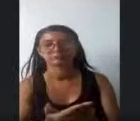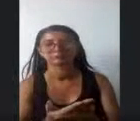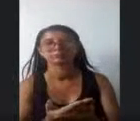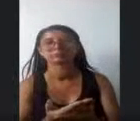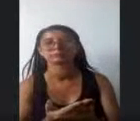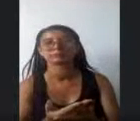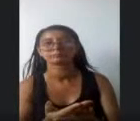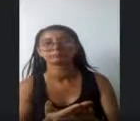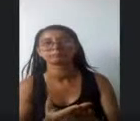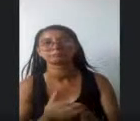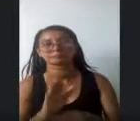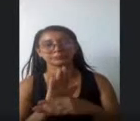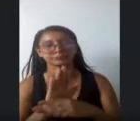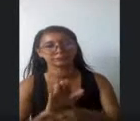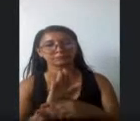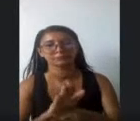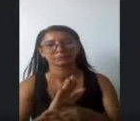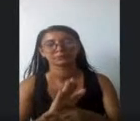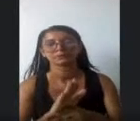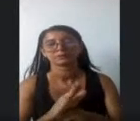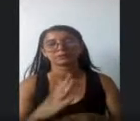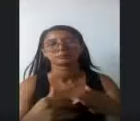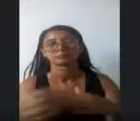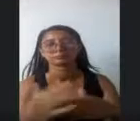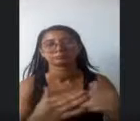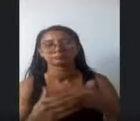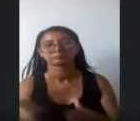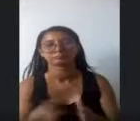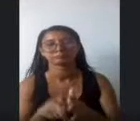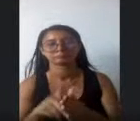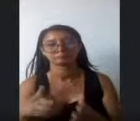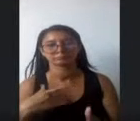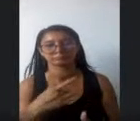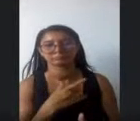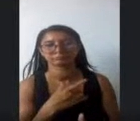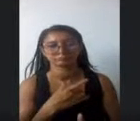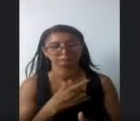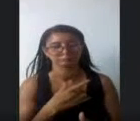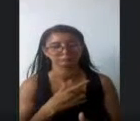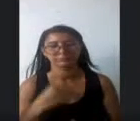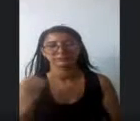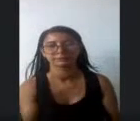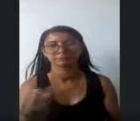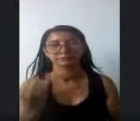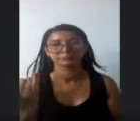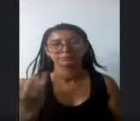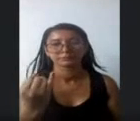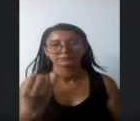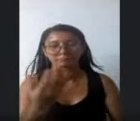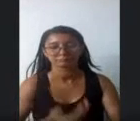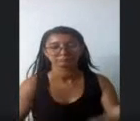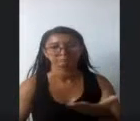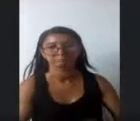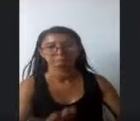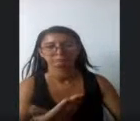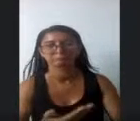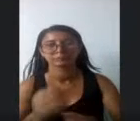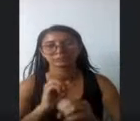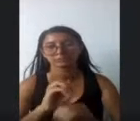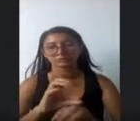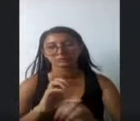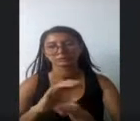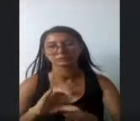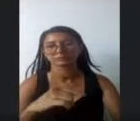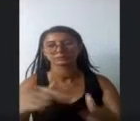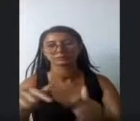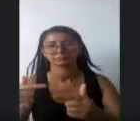trabalho dos profissionais de saúde, nós entendemos a importância dessa relação do ensino, do serviço e da